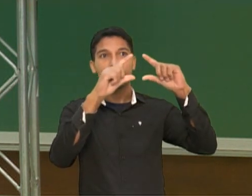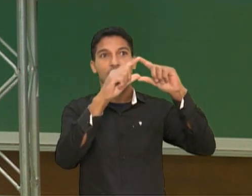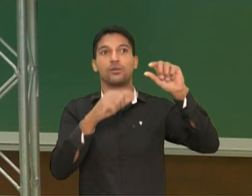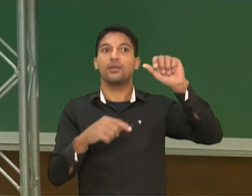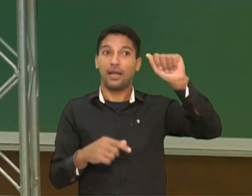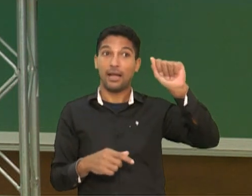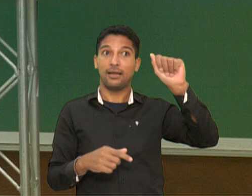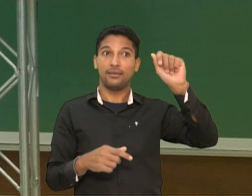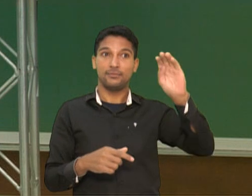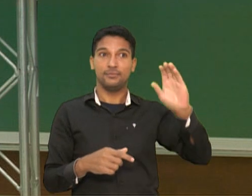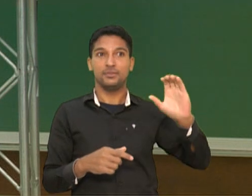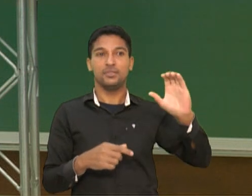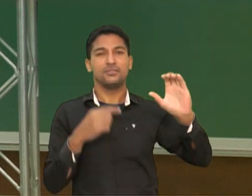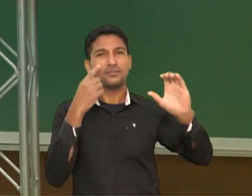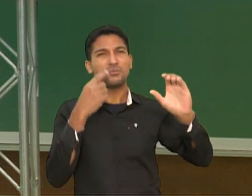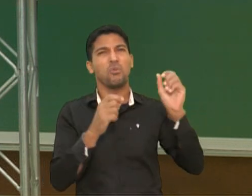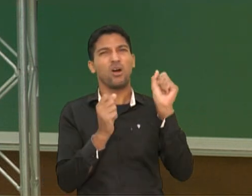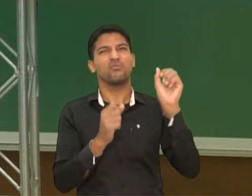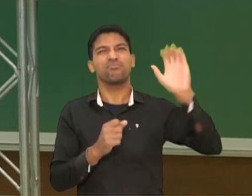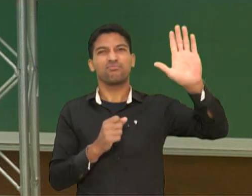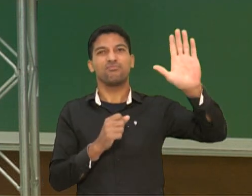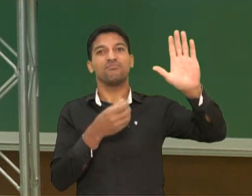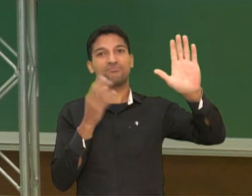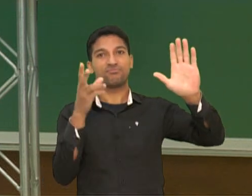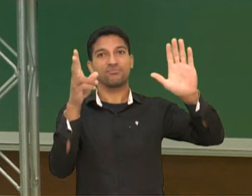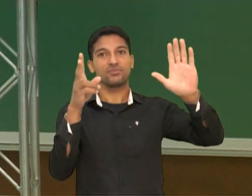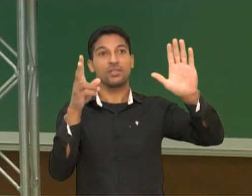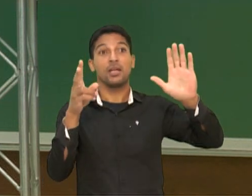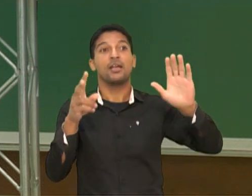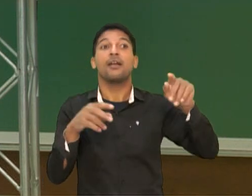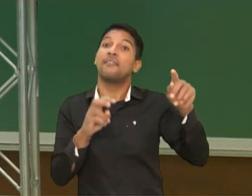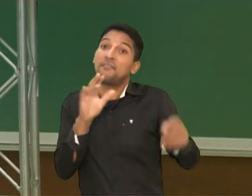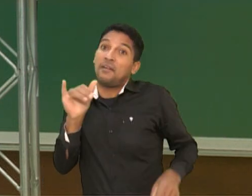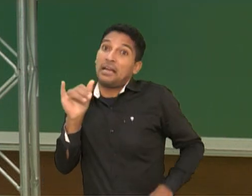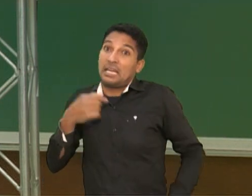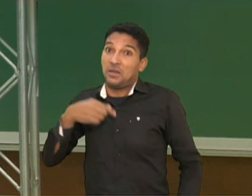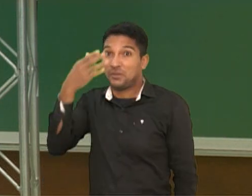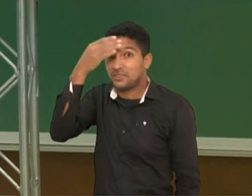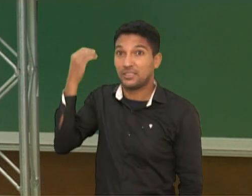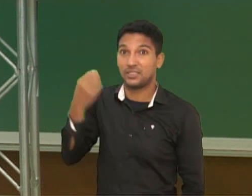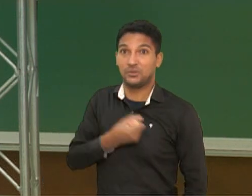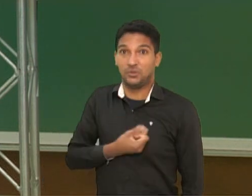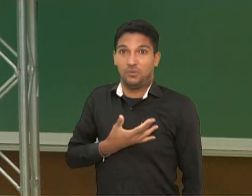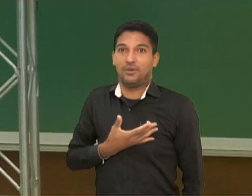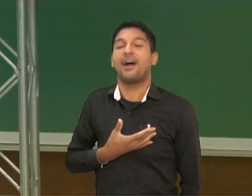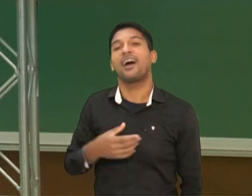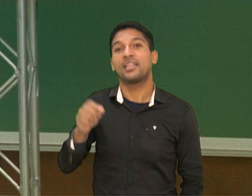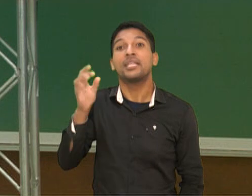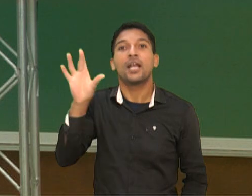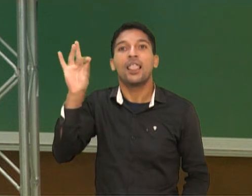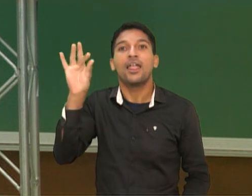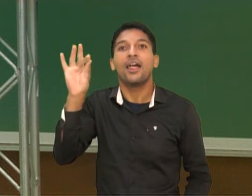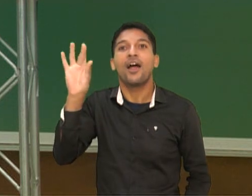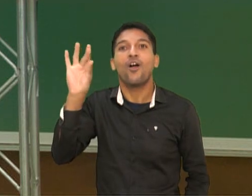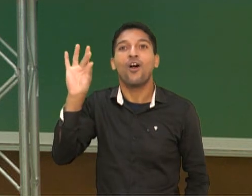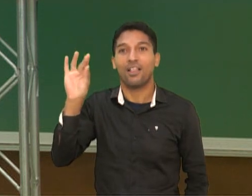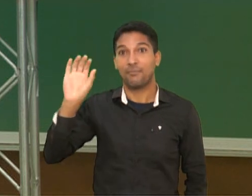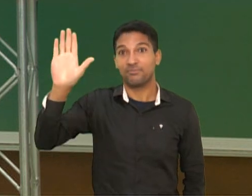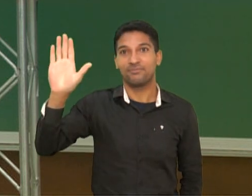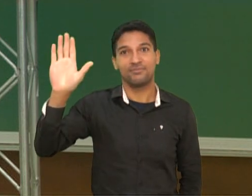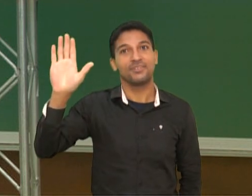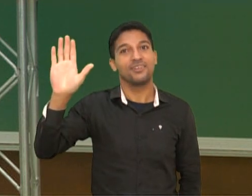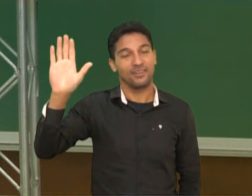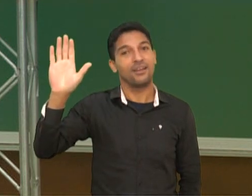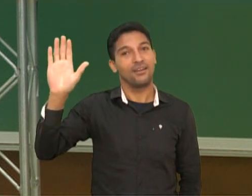gravando para vocês, né? Estou aqui na aula. Vai que eu esqueço um número desse, daí não dá certo, né? Então eu já deixo a cola aqui do lado, façam a mesma